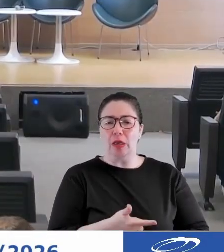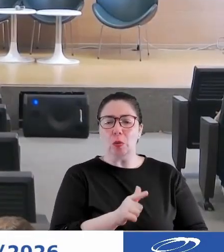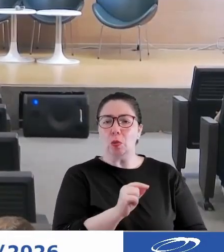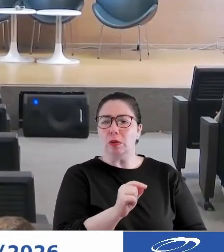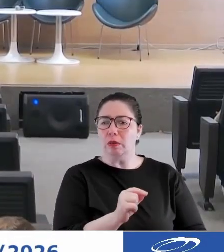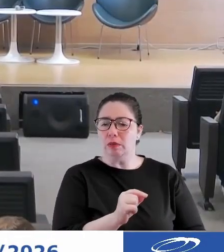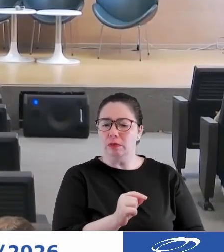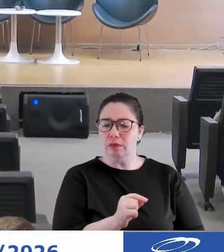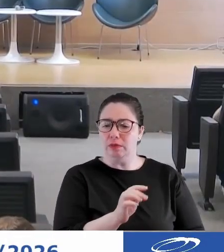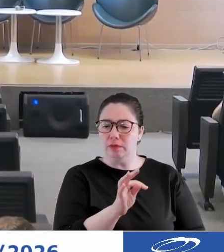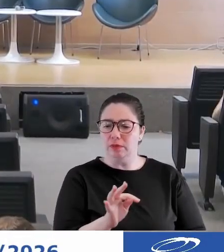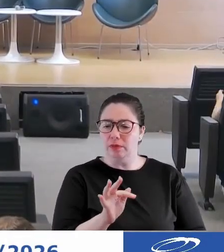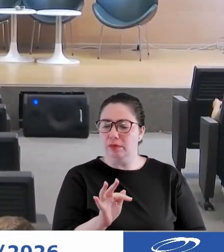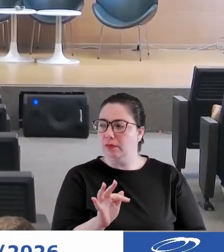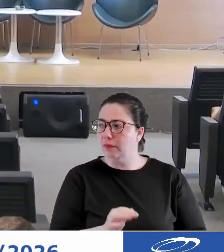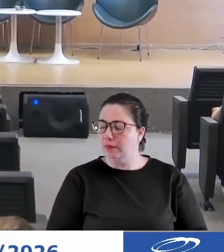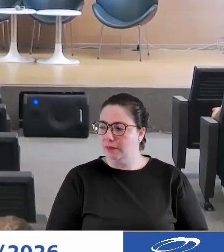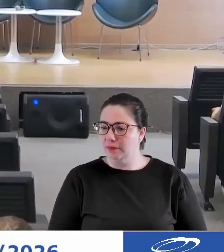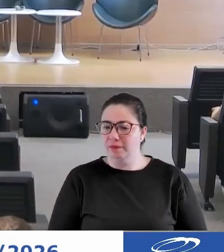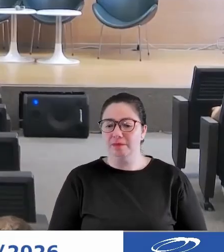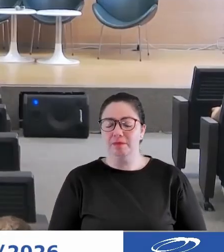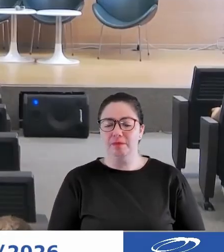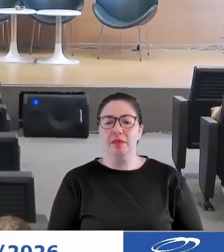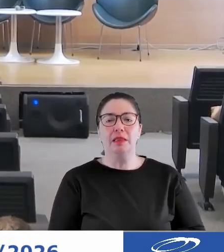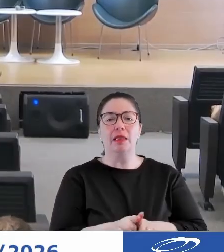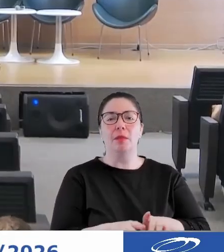Astur Neto, do Hospital Israelita Einstein, em São Paulo.